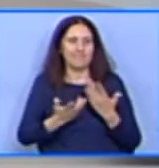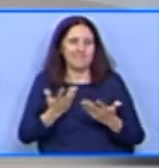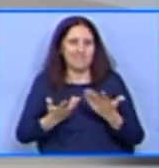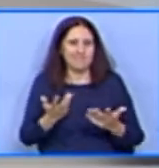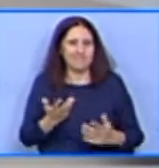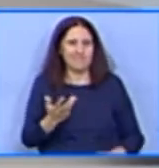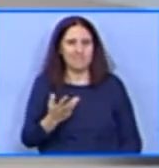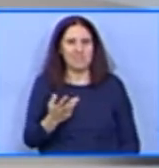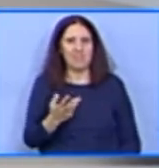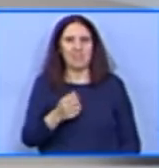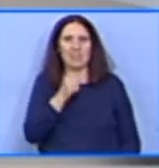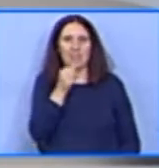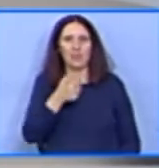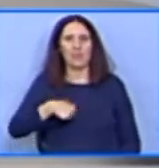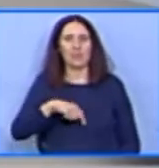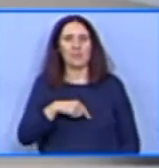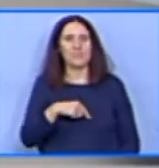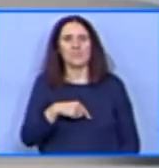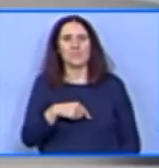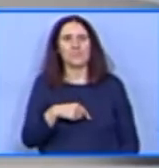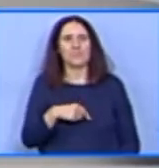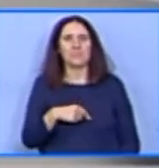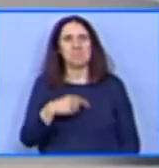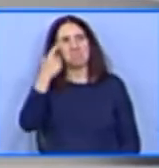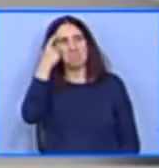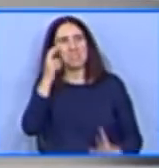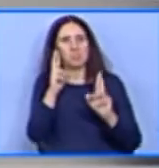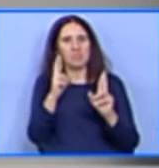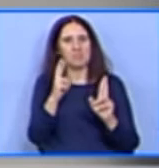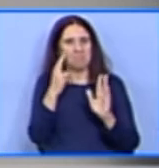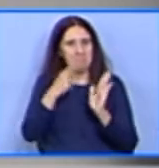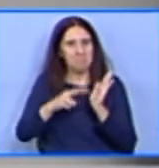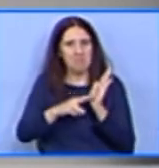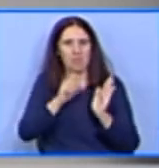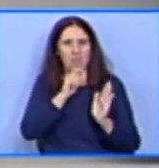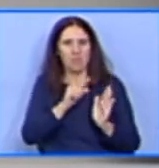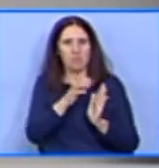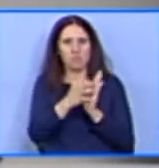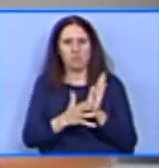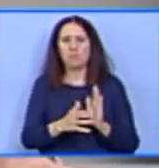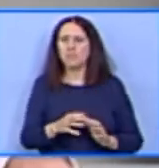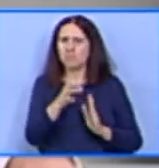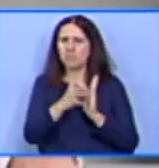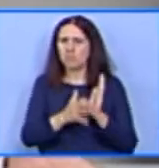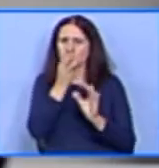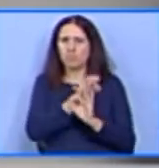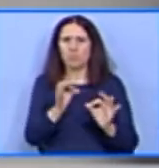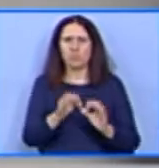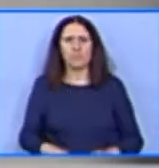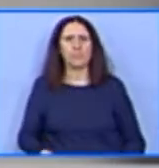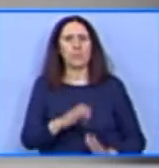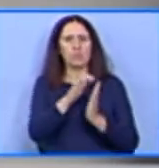poderemos ter esta expectativa acerca de todos os leitos. Mas há textos que são fabulosos. Os